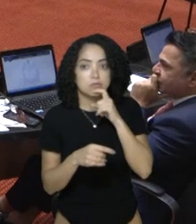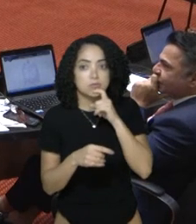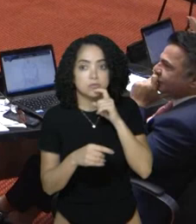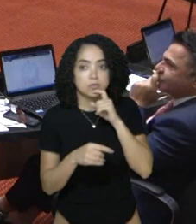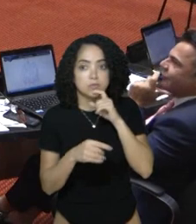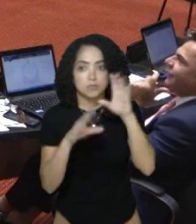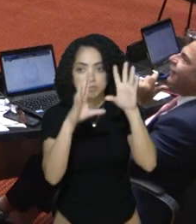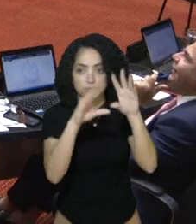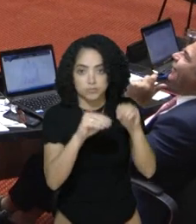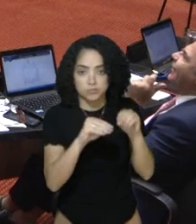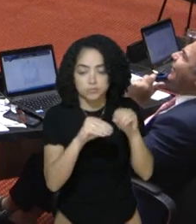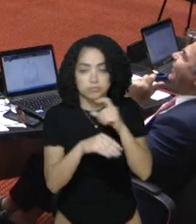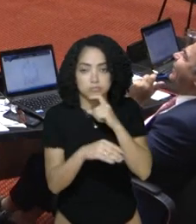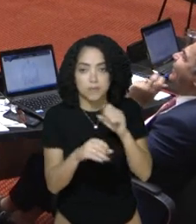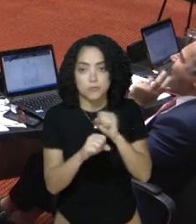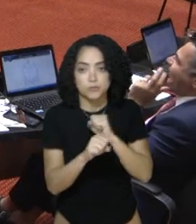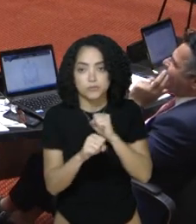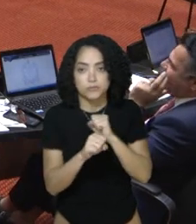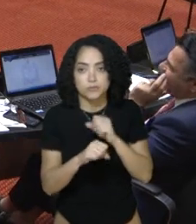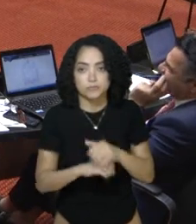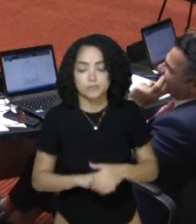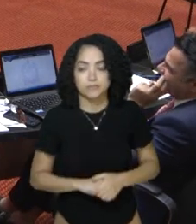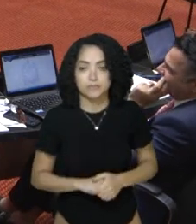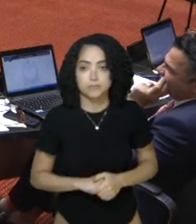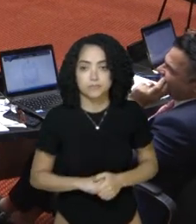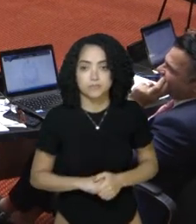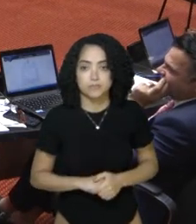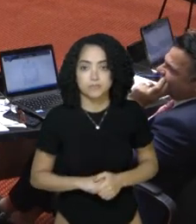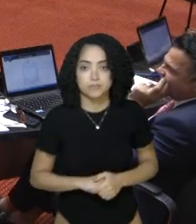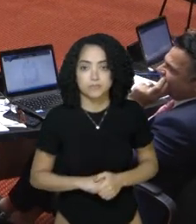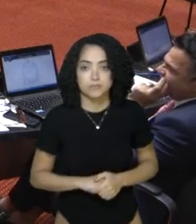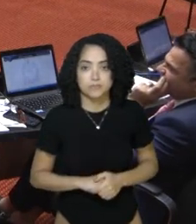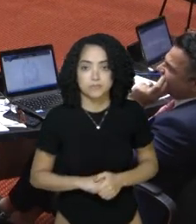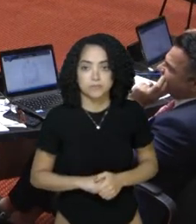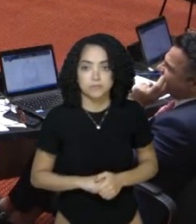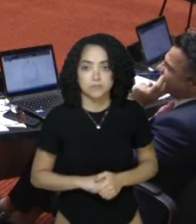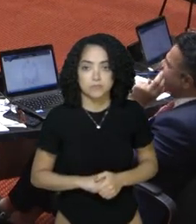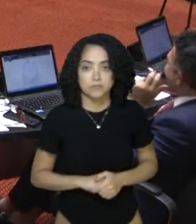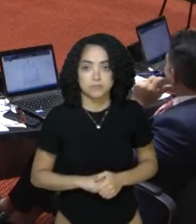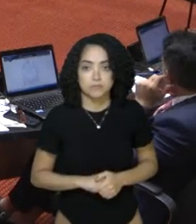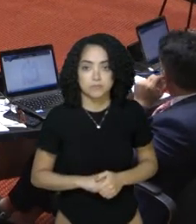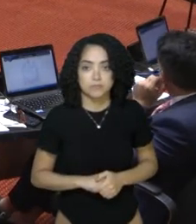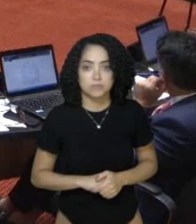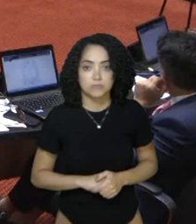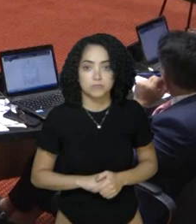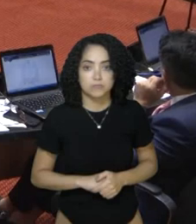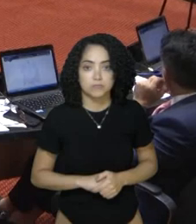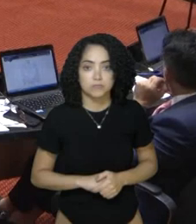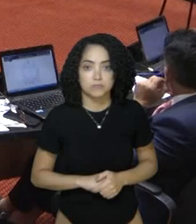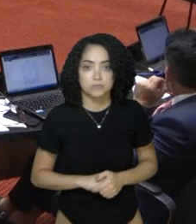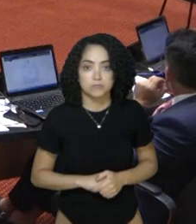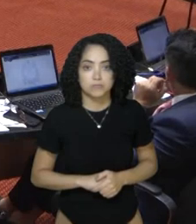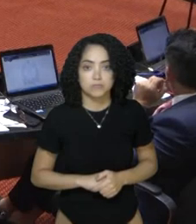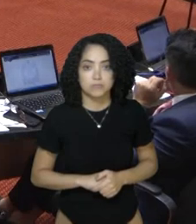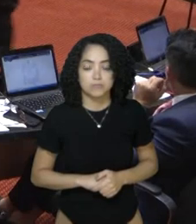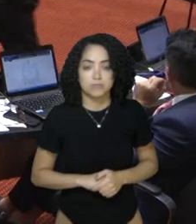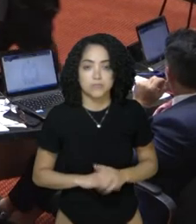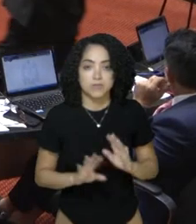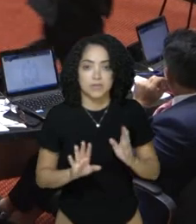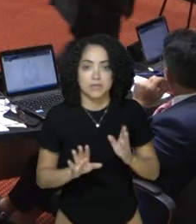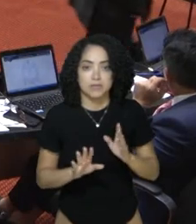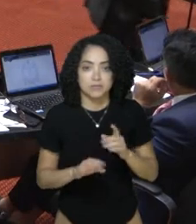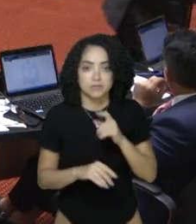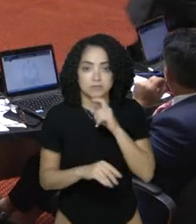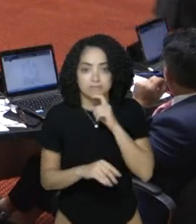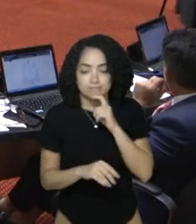Está muito frio. Será pedido providências, deputado Titon. Nós que já estamos um pouquinho de